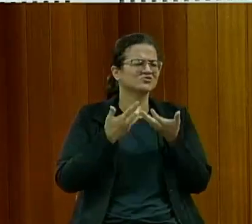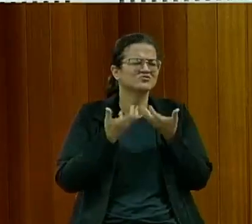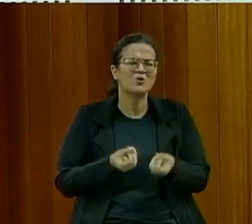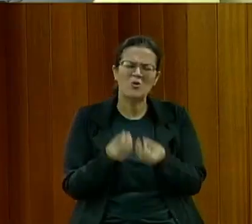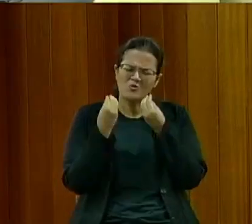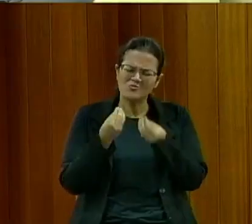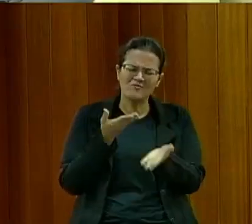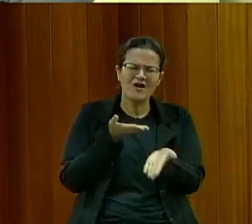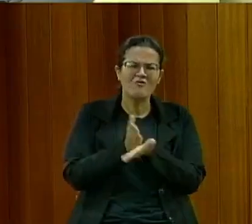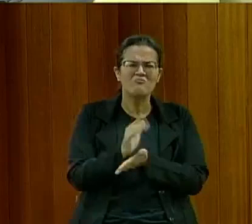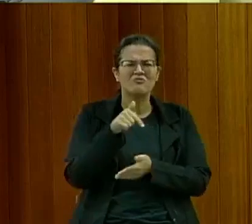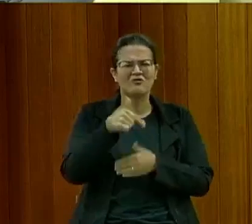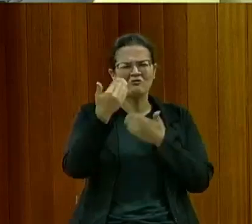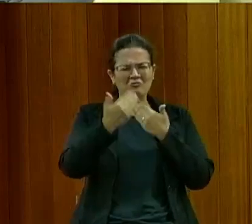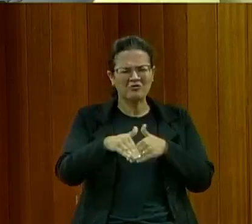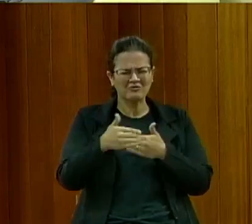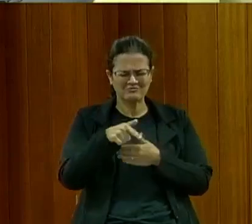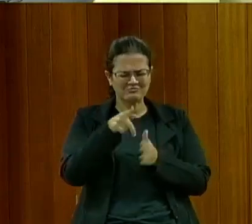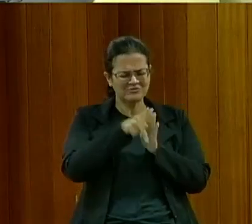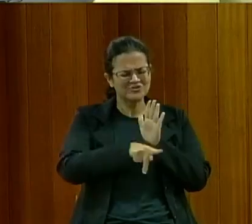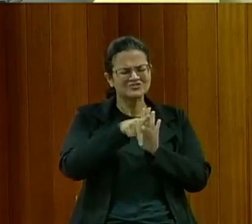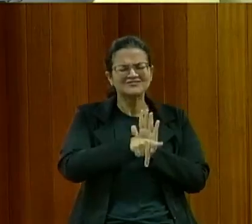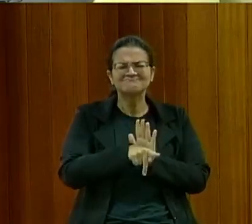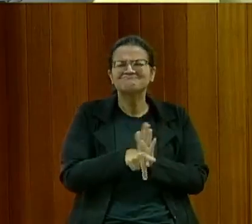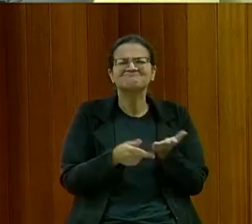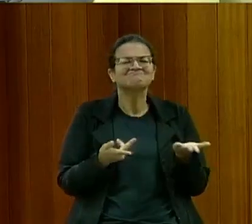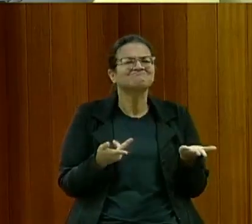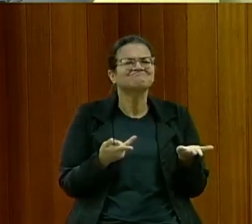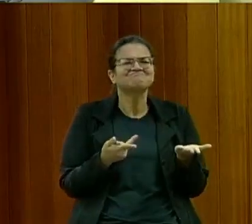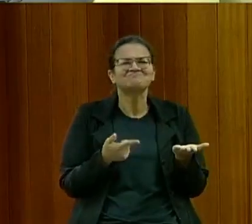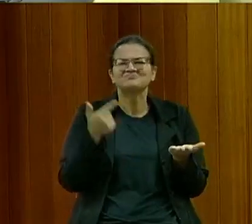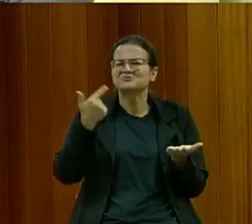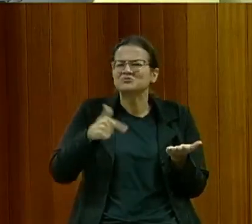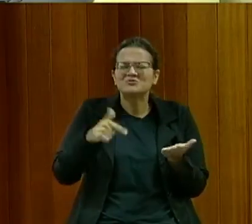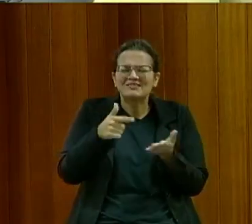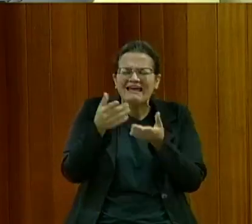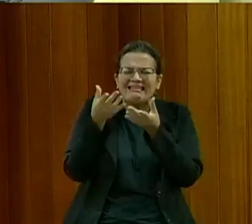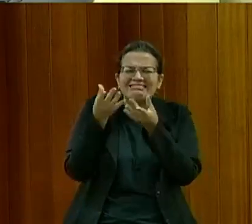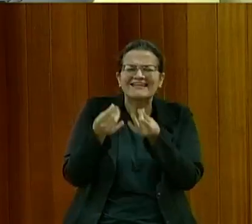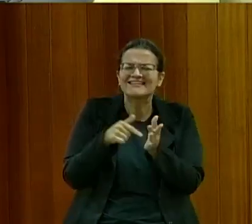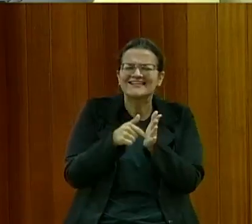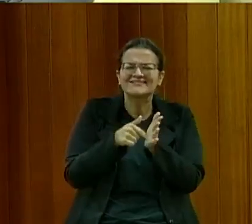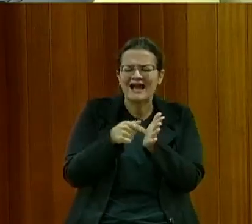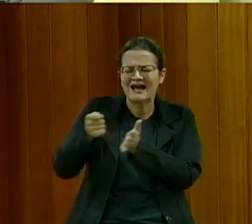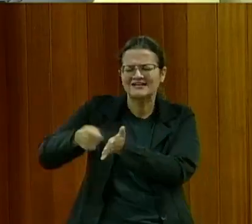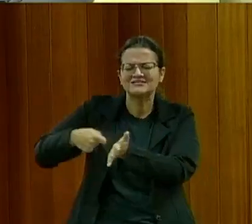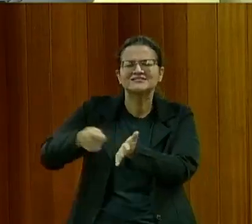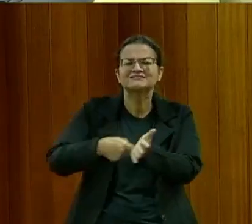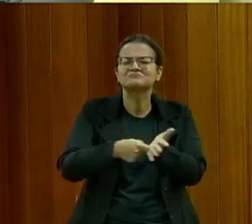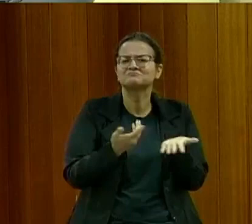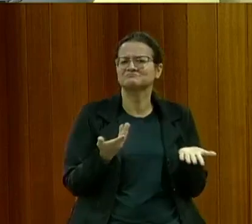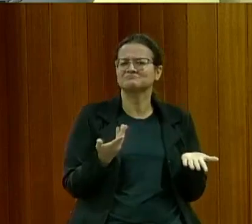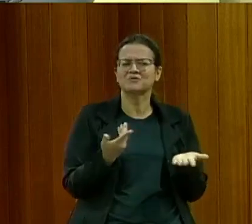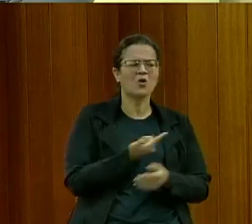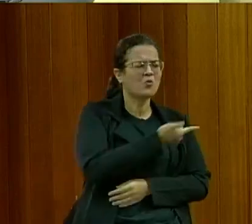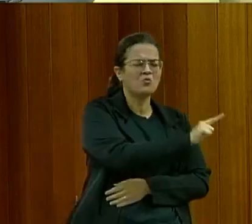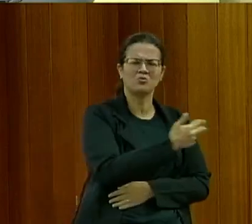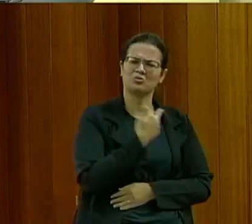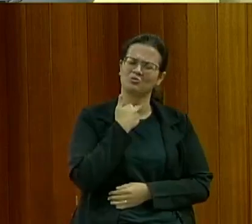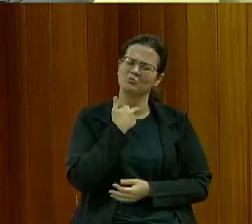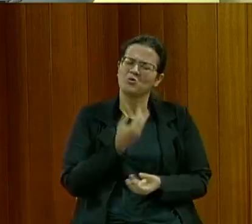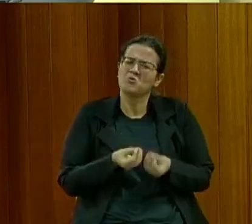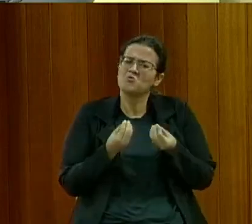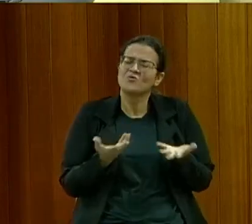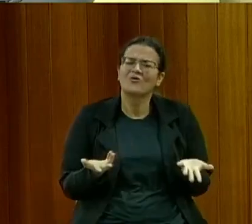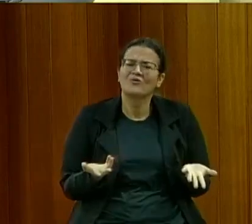sem esse detalhe, que é um detalhe insignificante, e o outro não pode? Aqui está, lá